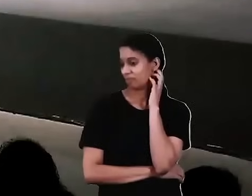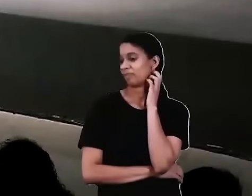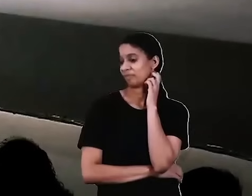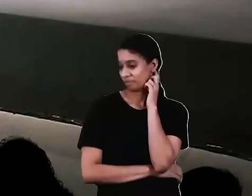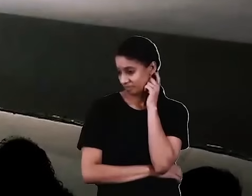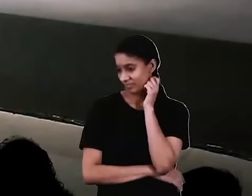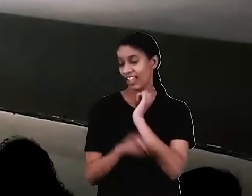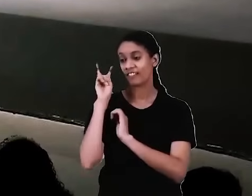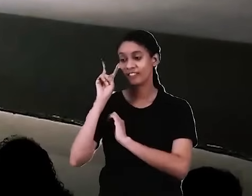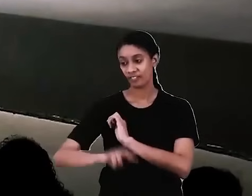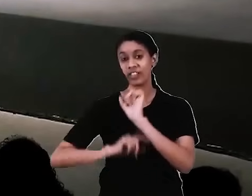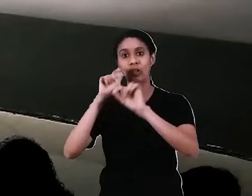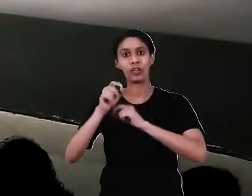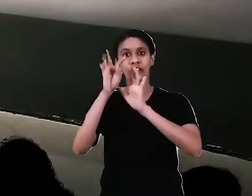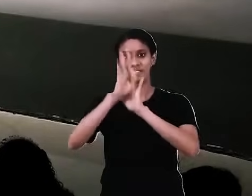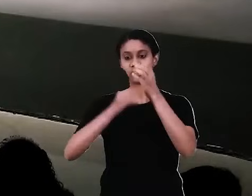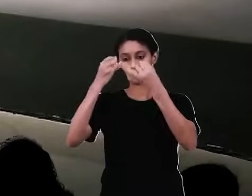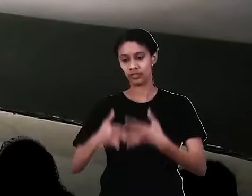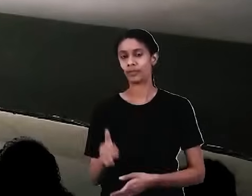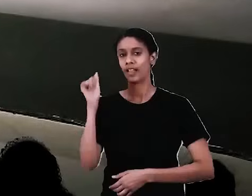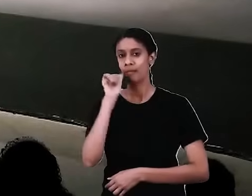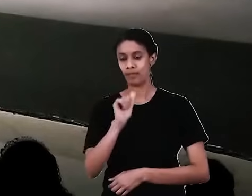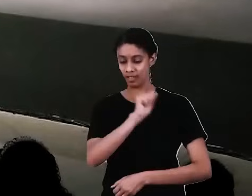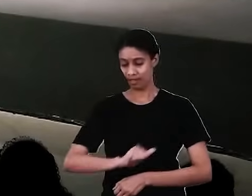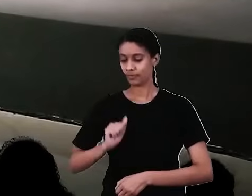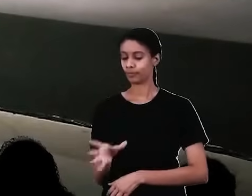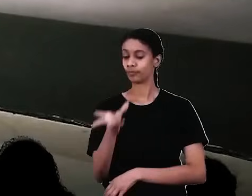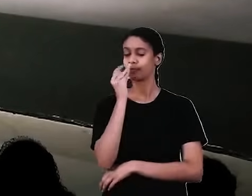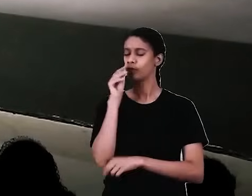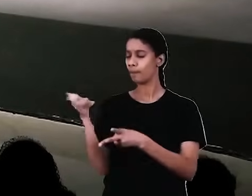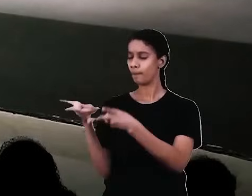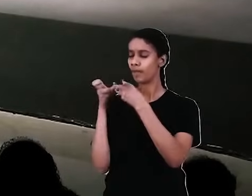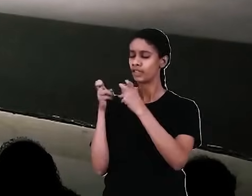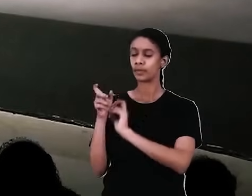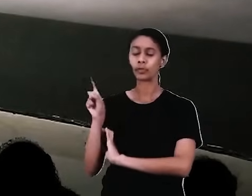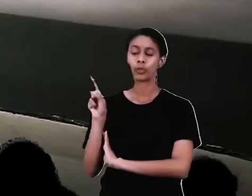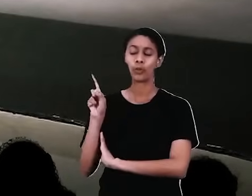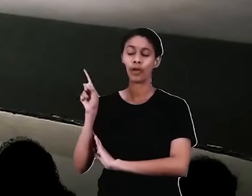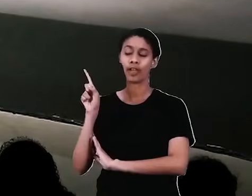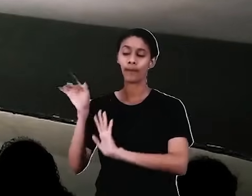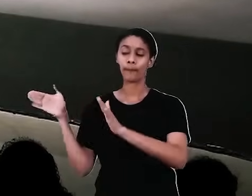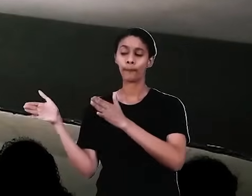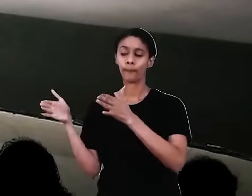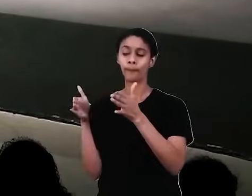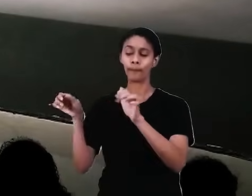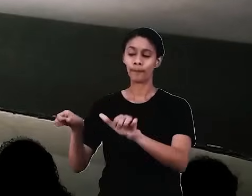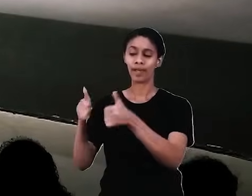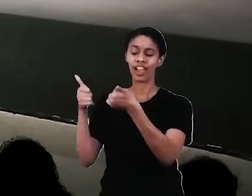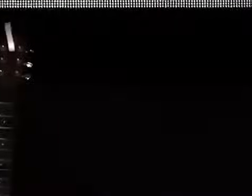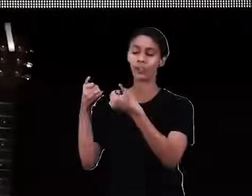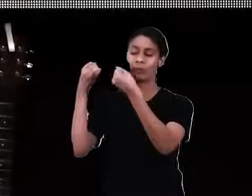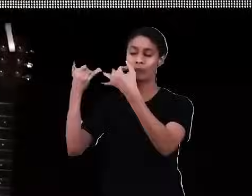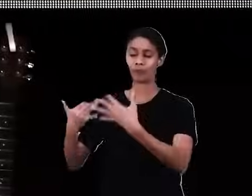Olha o que o texto diz, que ela ficou calada. Ela logo notou que aquela não seria a melhor ocasião para conversar com